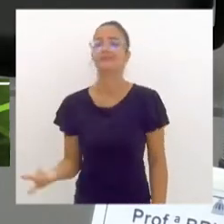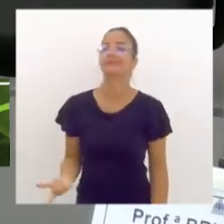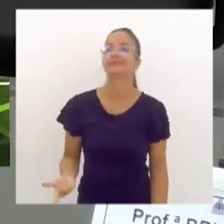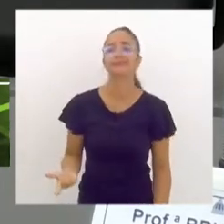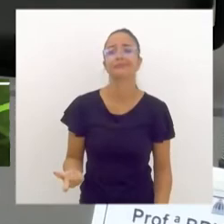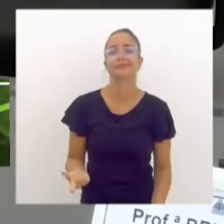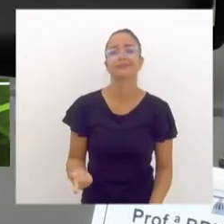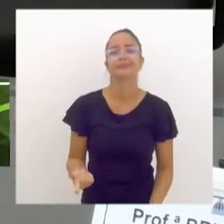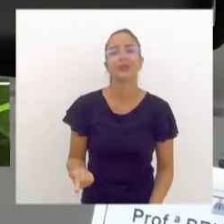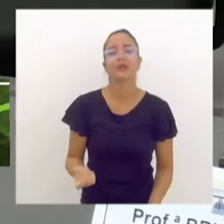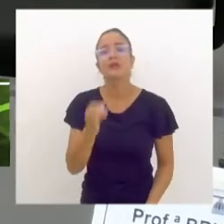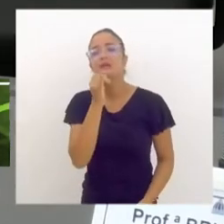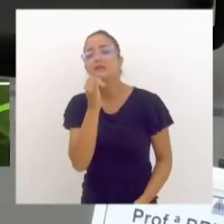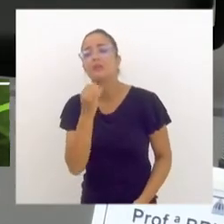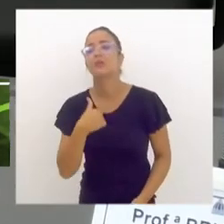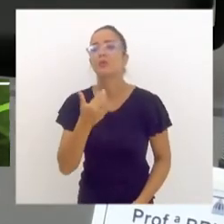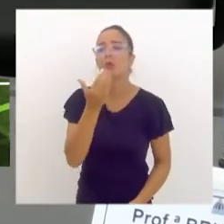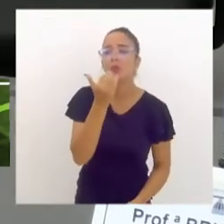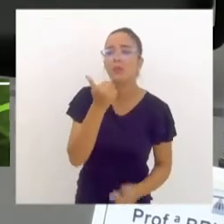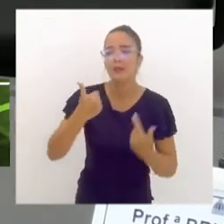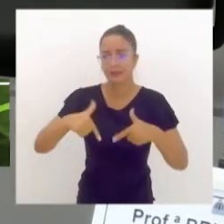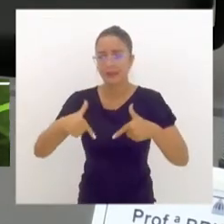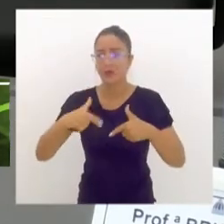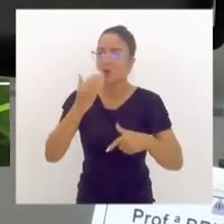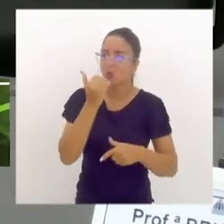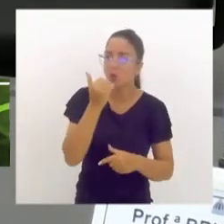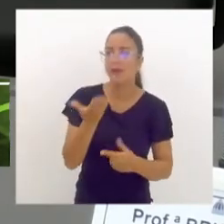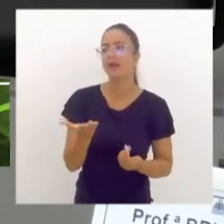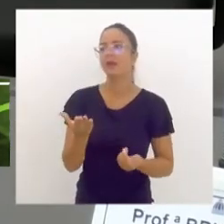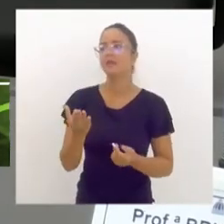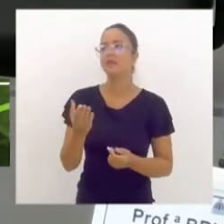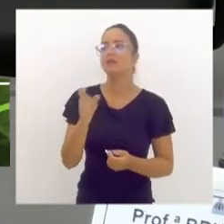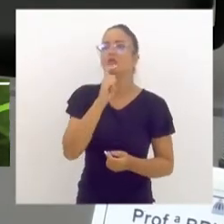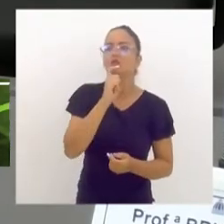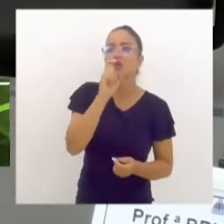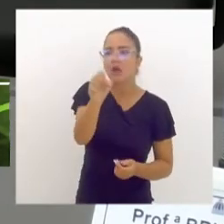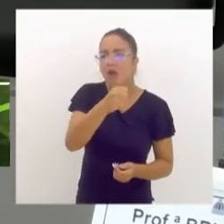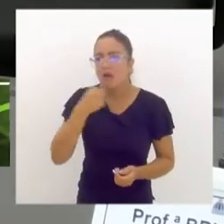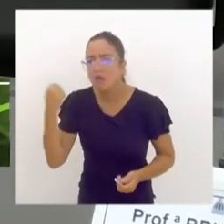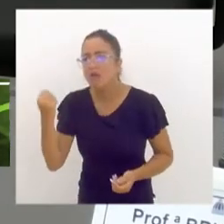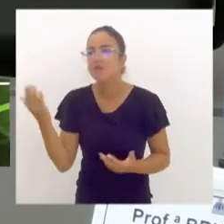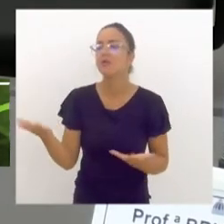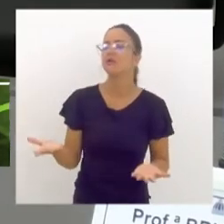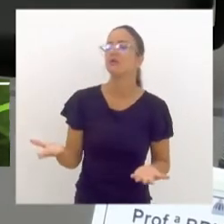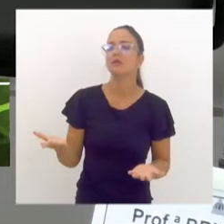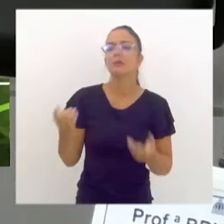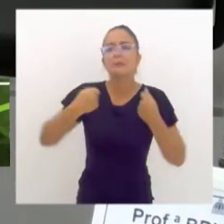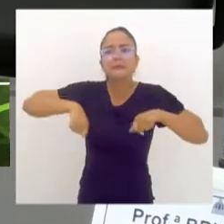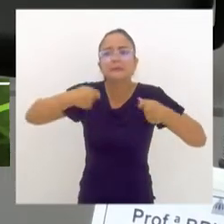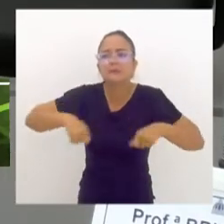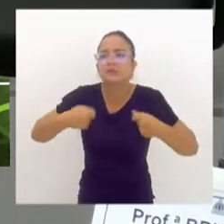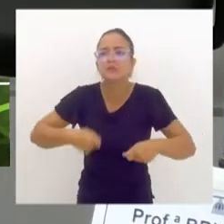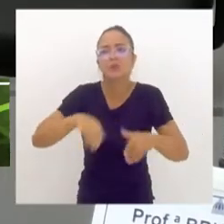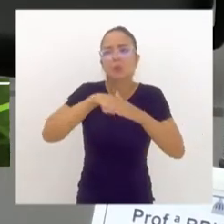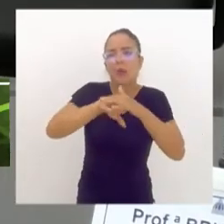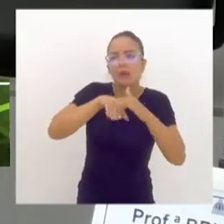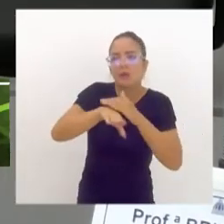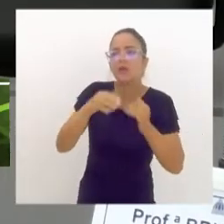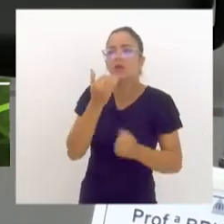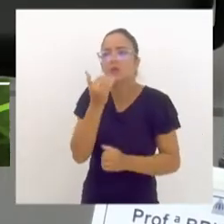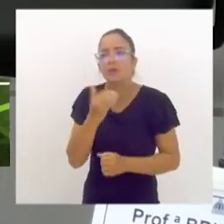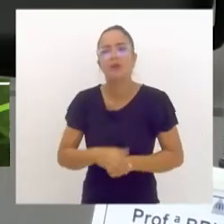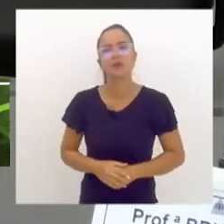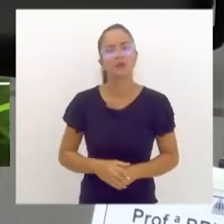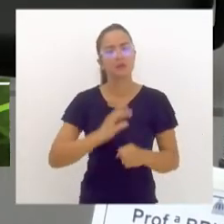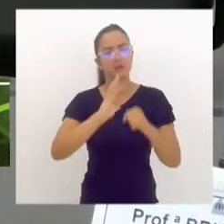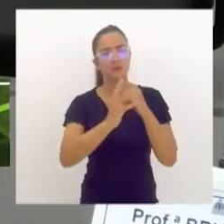almoçar no trabalho, na medida em que o centro da cidade também se degradou muito durante a pandemia, vocês aqui também